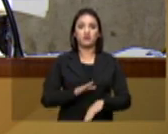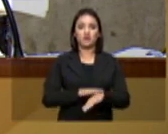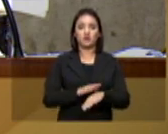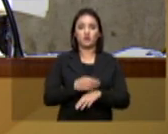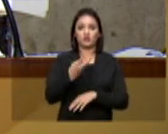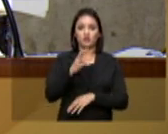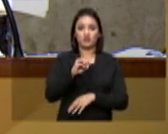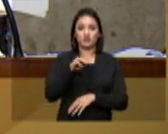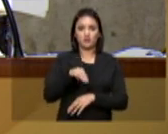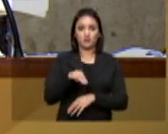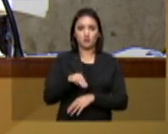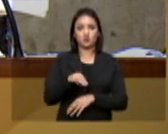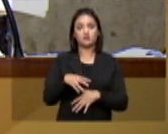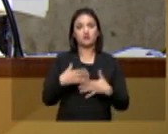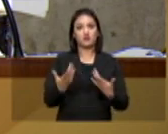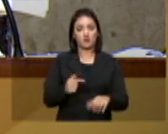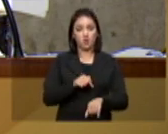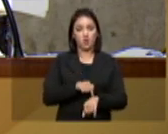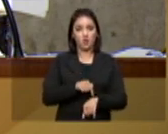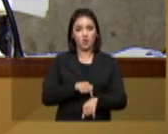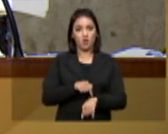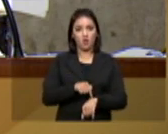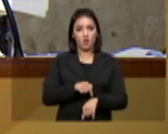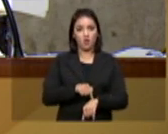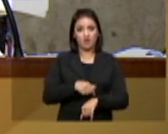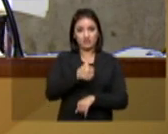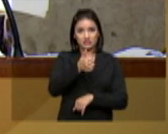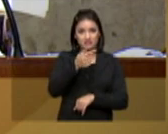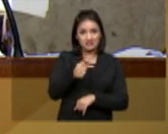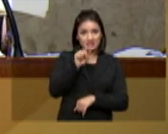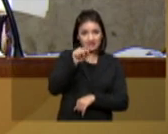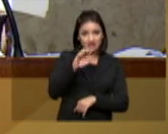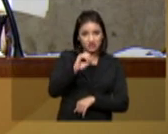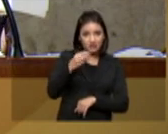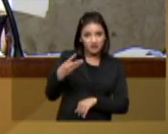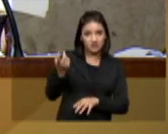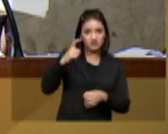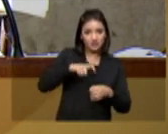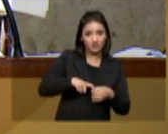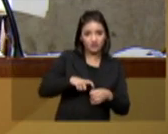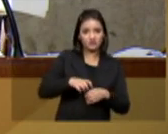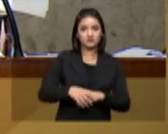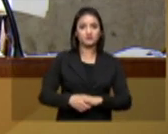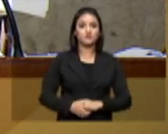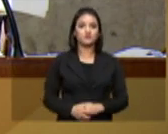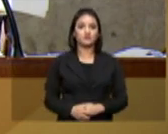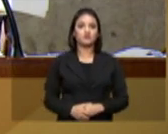Às 17 horas e 3 minutos, retomaremos a sessão.